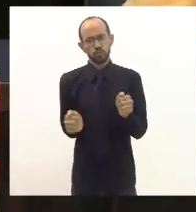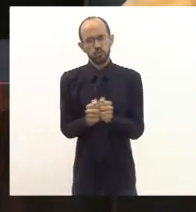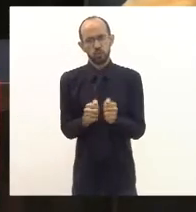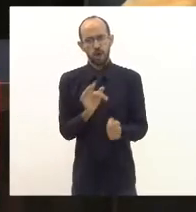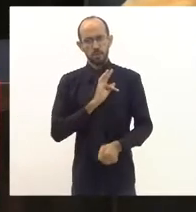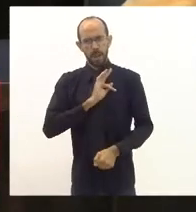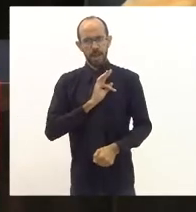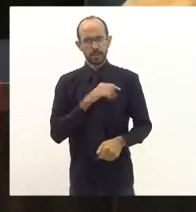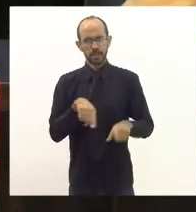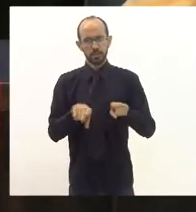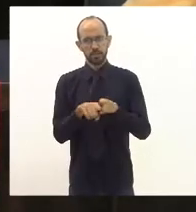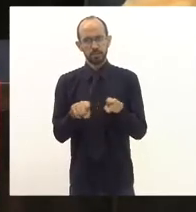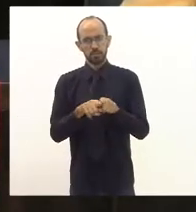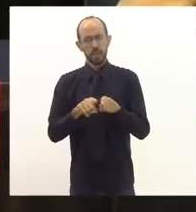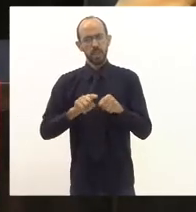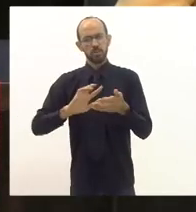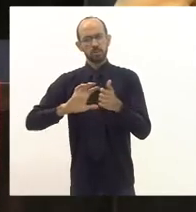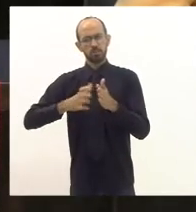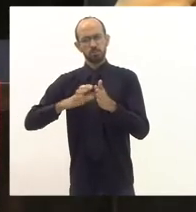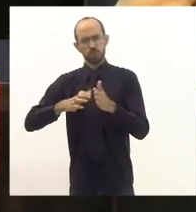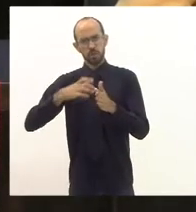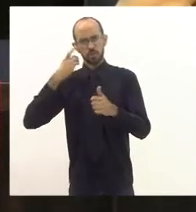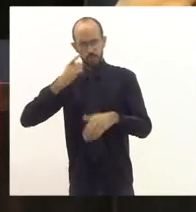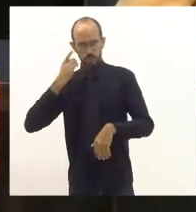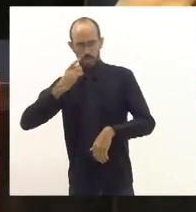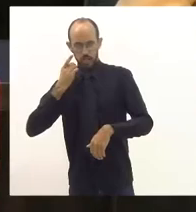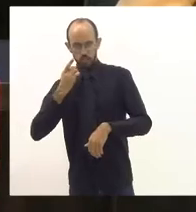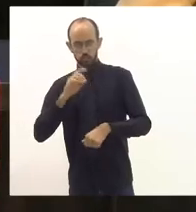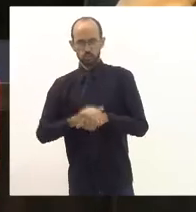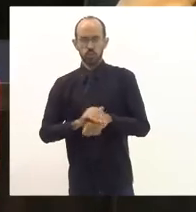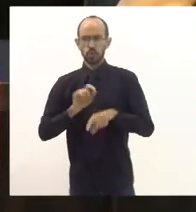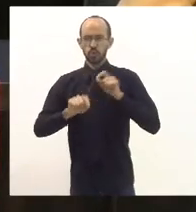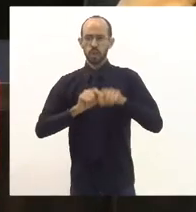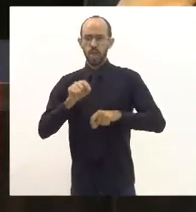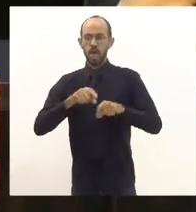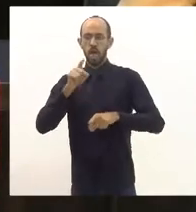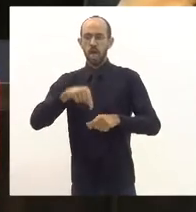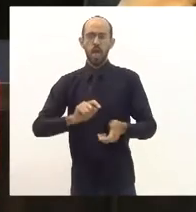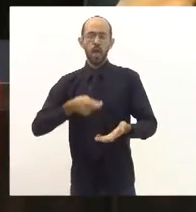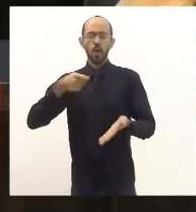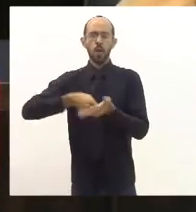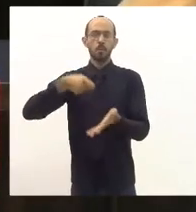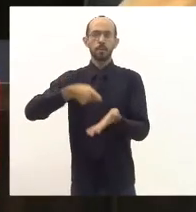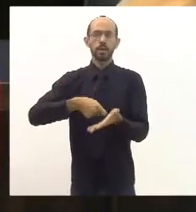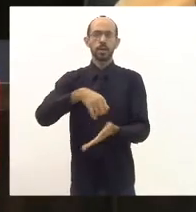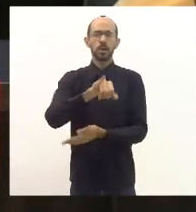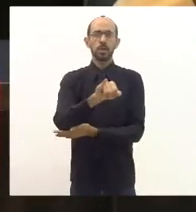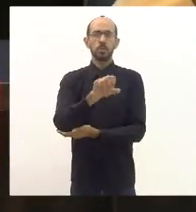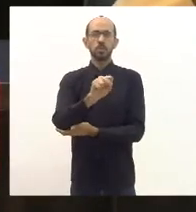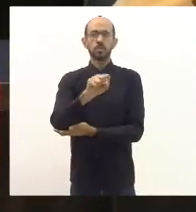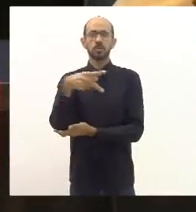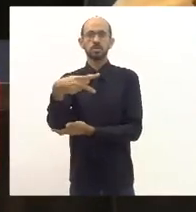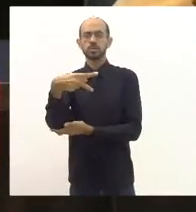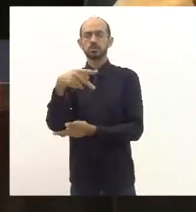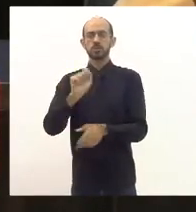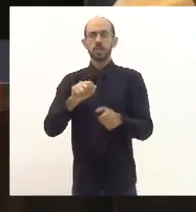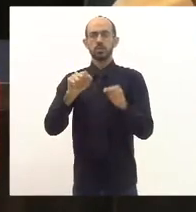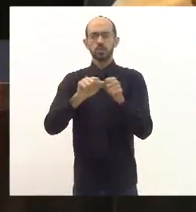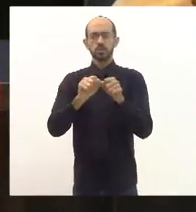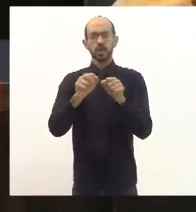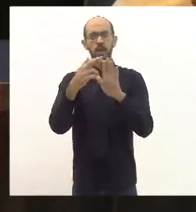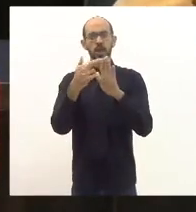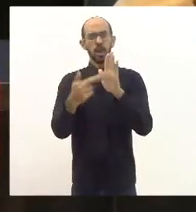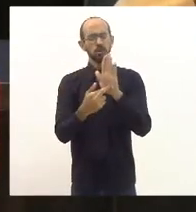as deputadas do PSOL também, que é essa que obriga o ISP, Instituto de Segurança Pública, a fazer